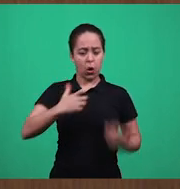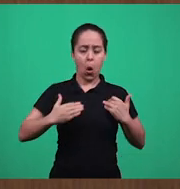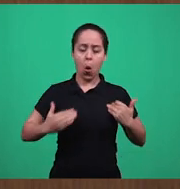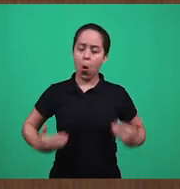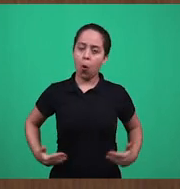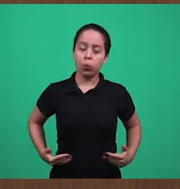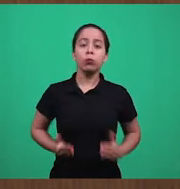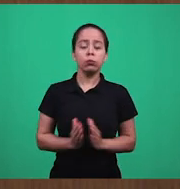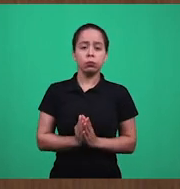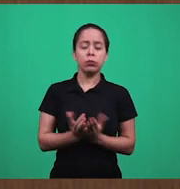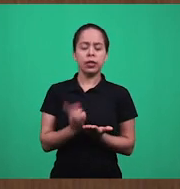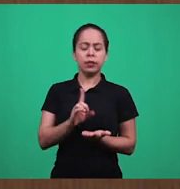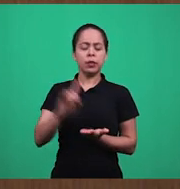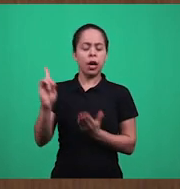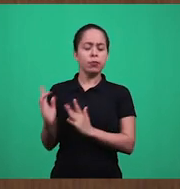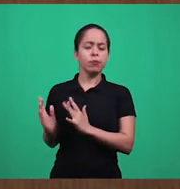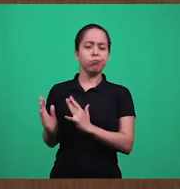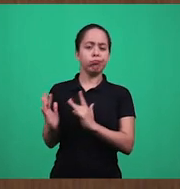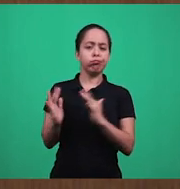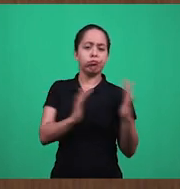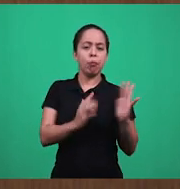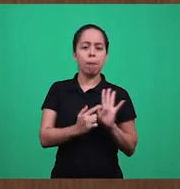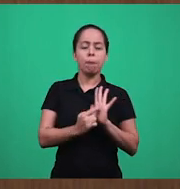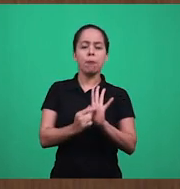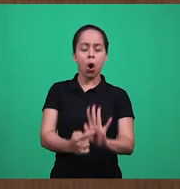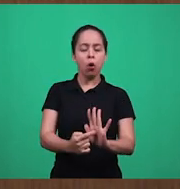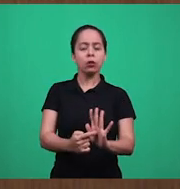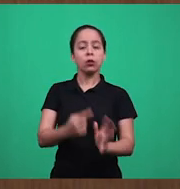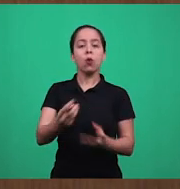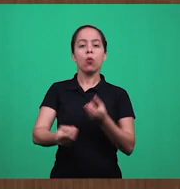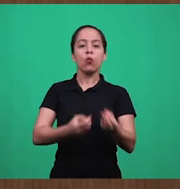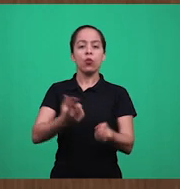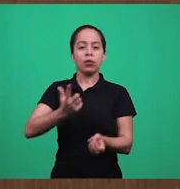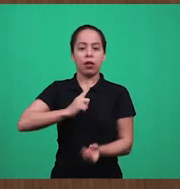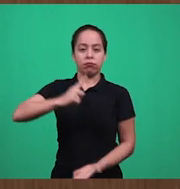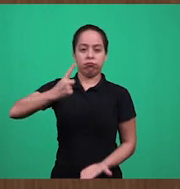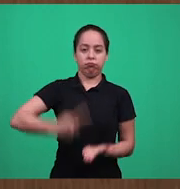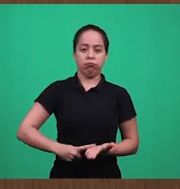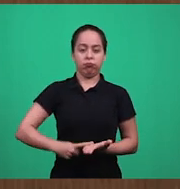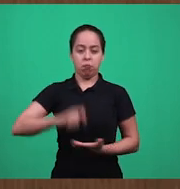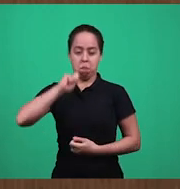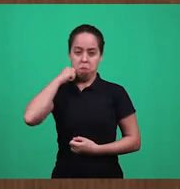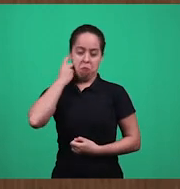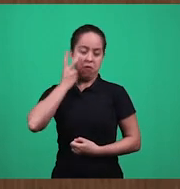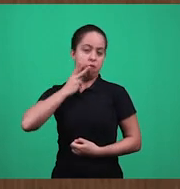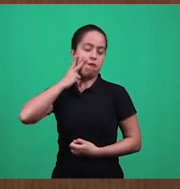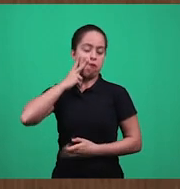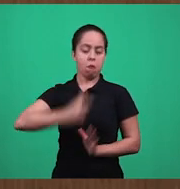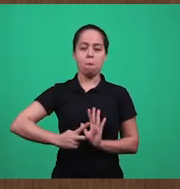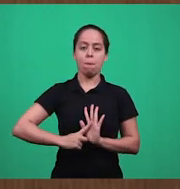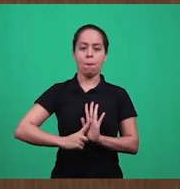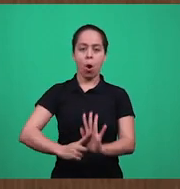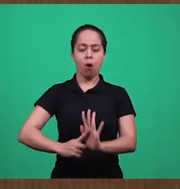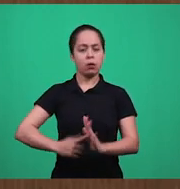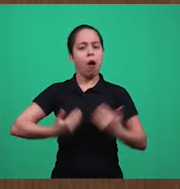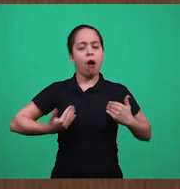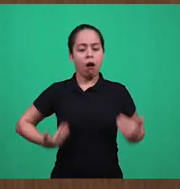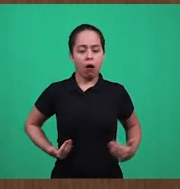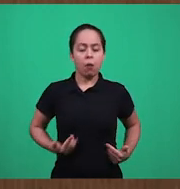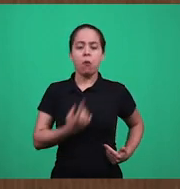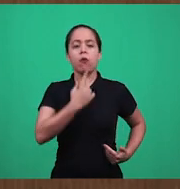toda a Bíblia fala muito isso. A mudança do pacto lá na ceia mostra corpo e sangue. E